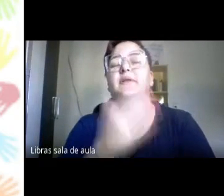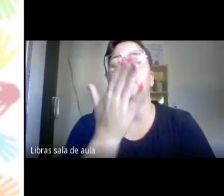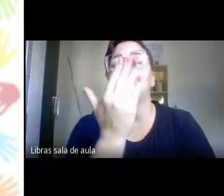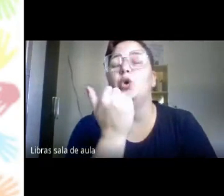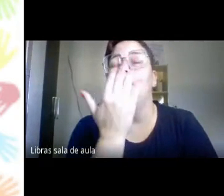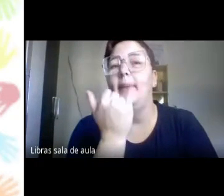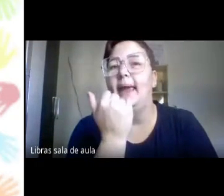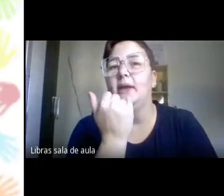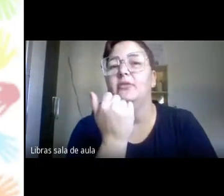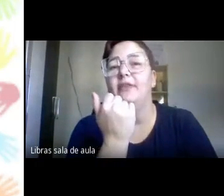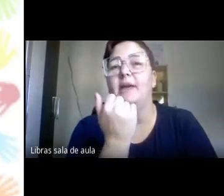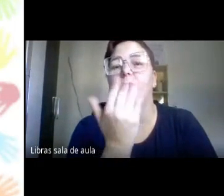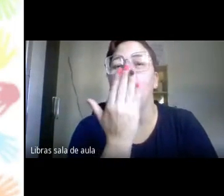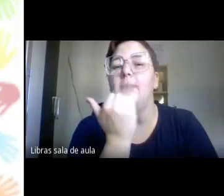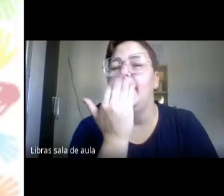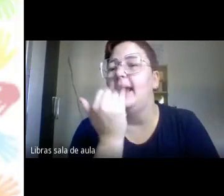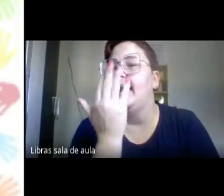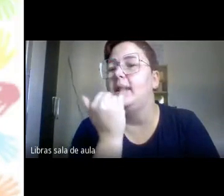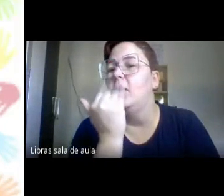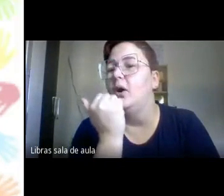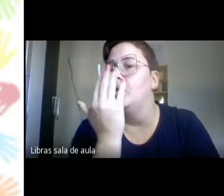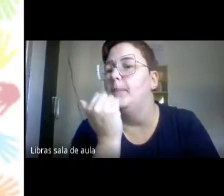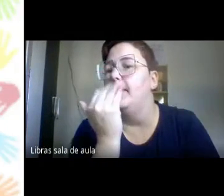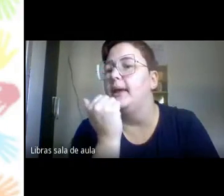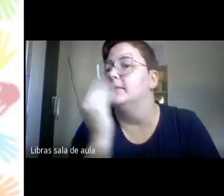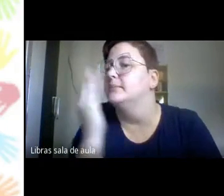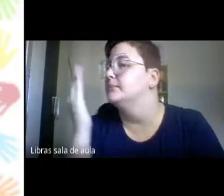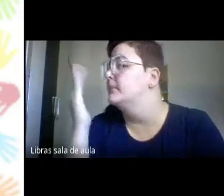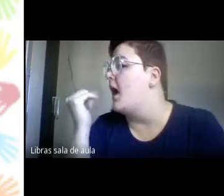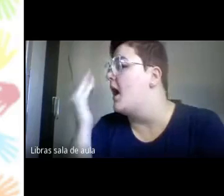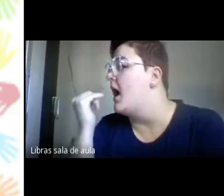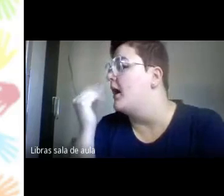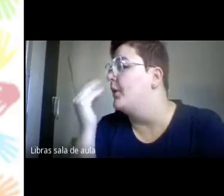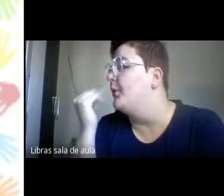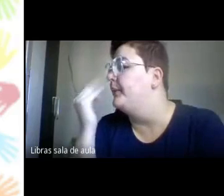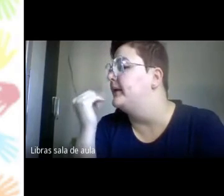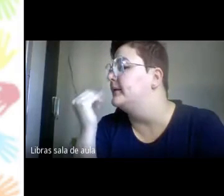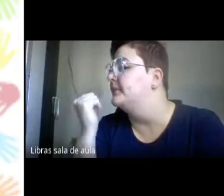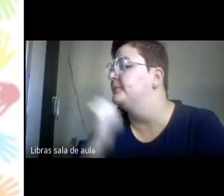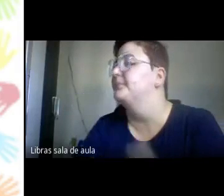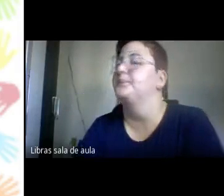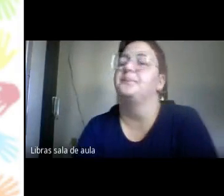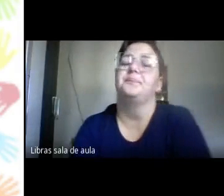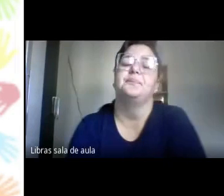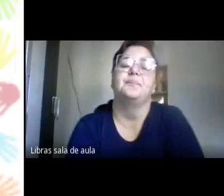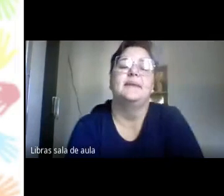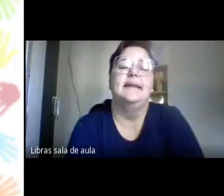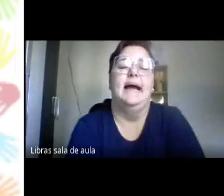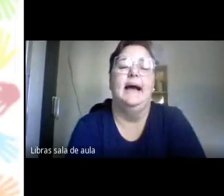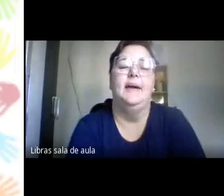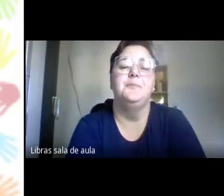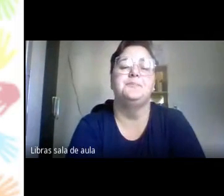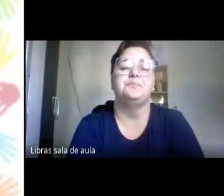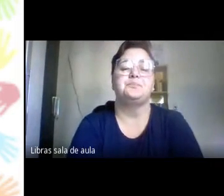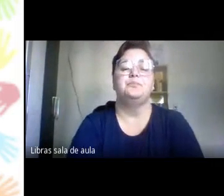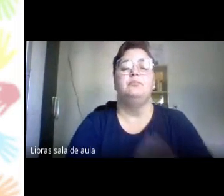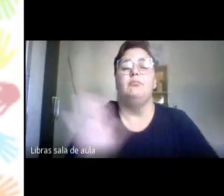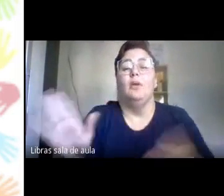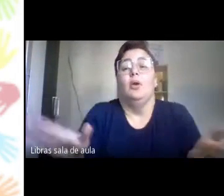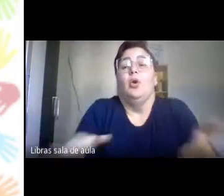Porque o sinal de comer, do verbo comer, é aqui, ó, comer. Comer. Tá?